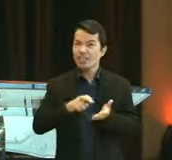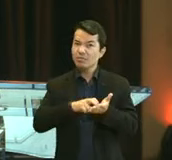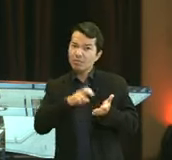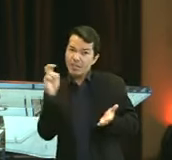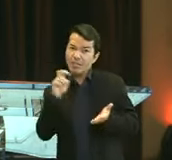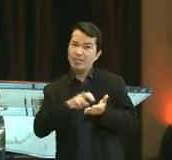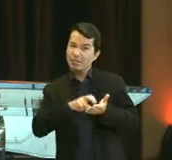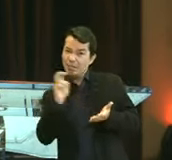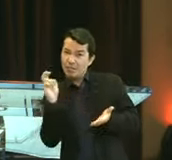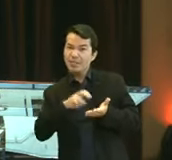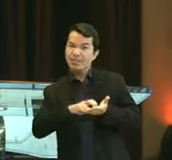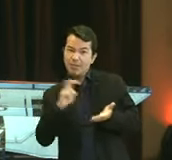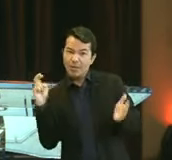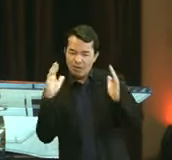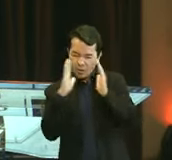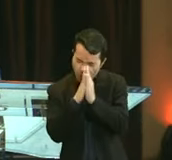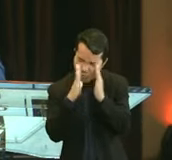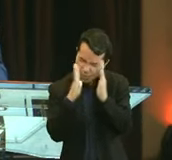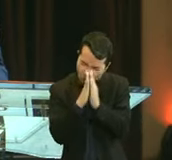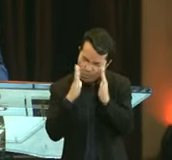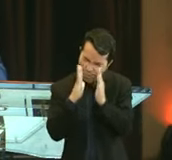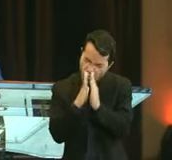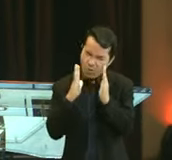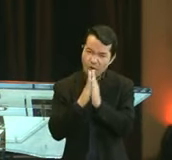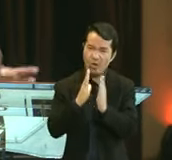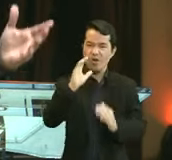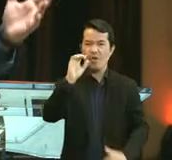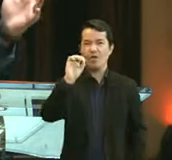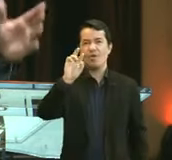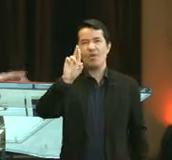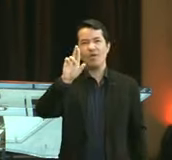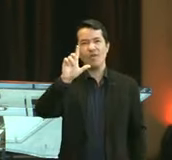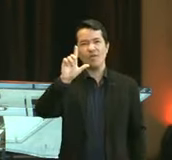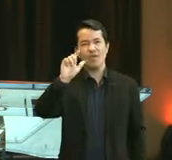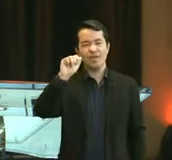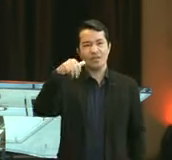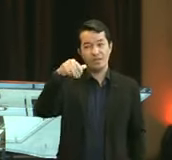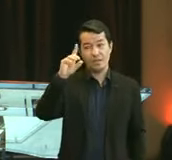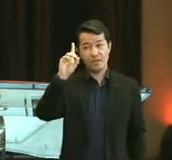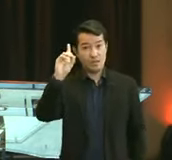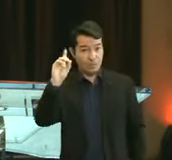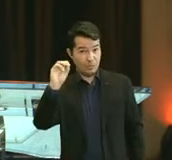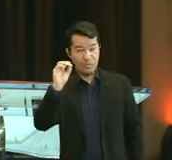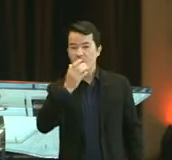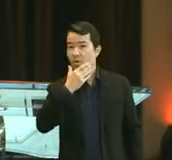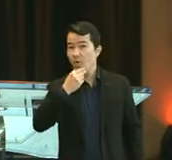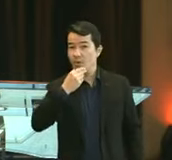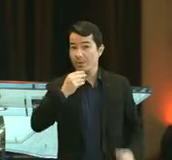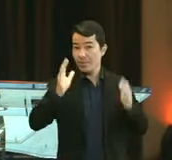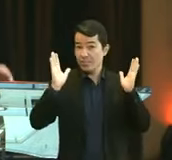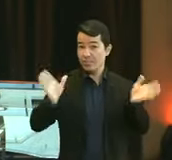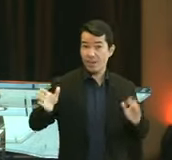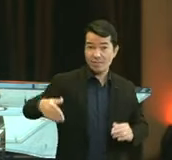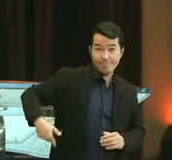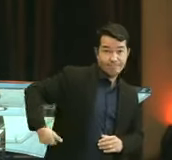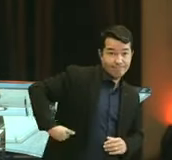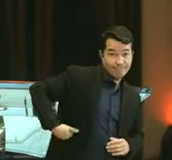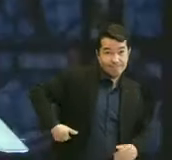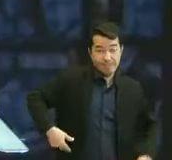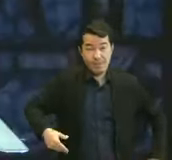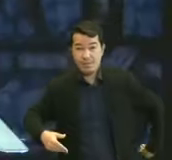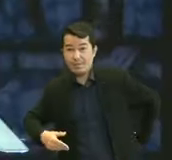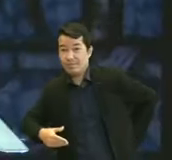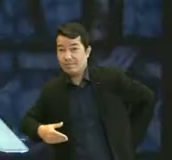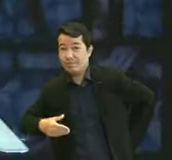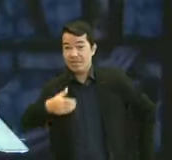de manhã. O diagnóstico era de uma situação irreversível. Mas ver